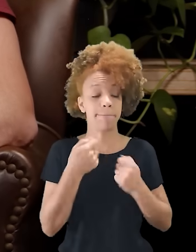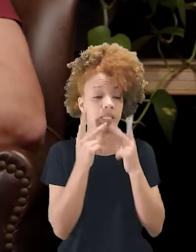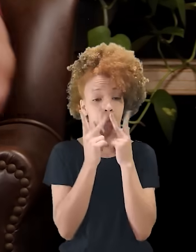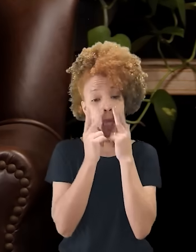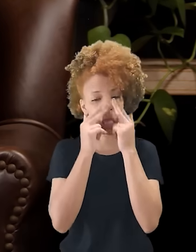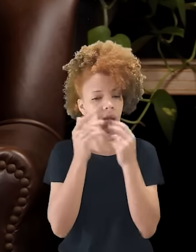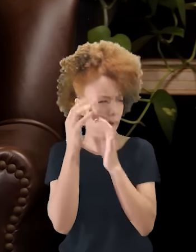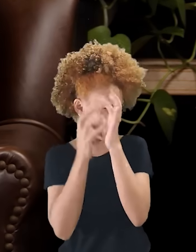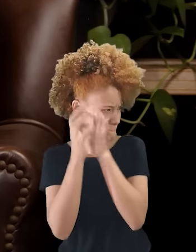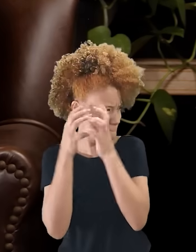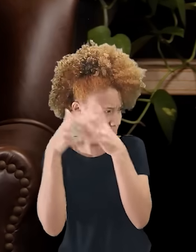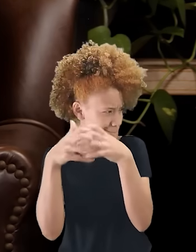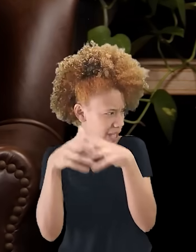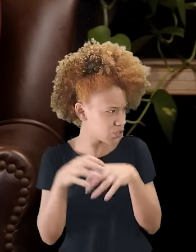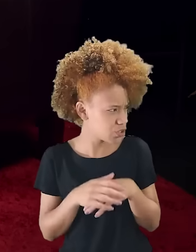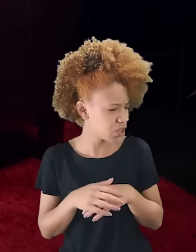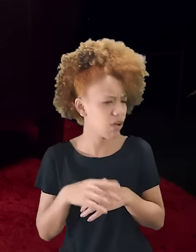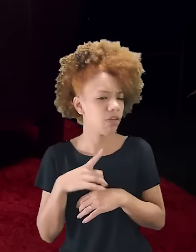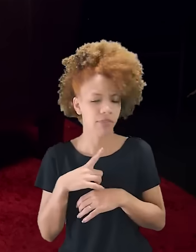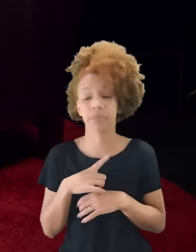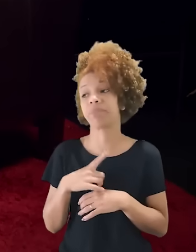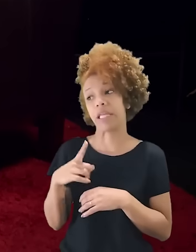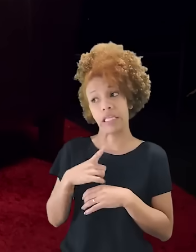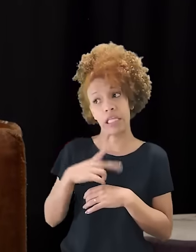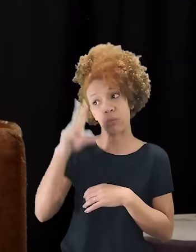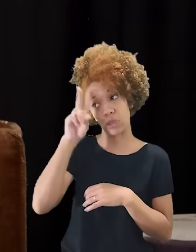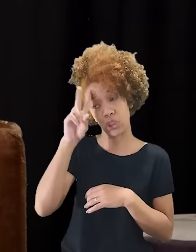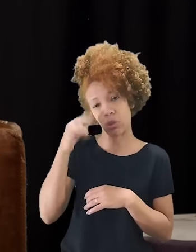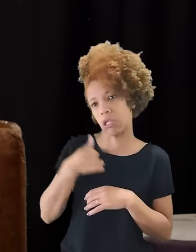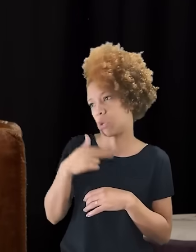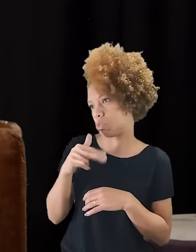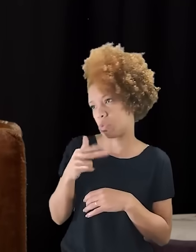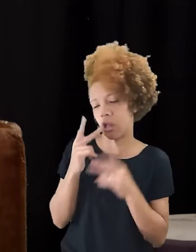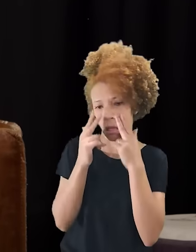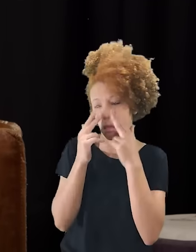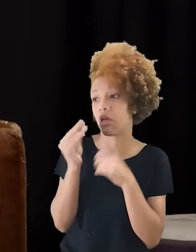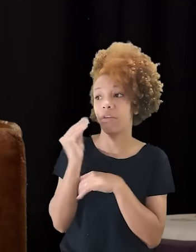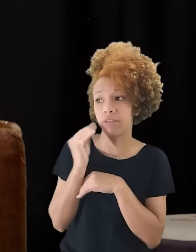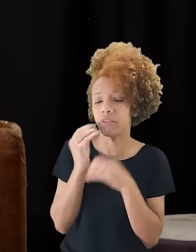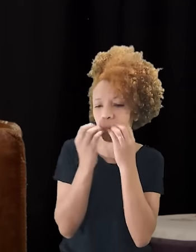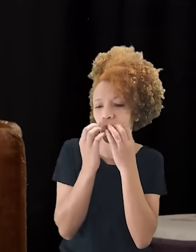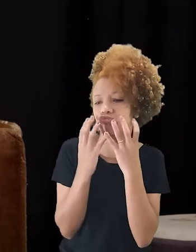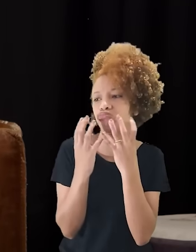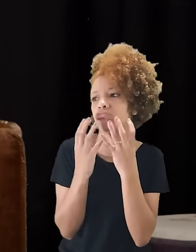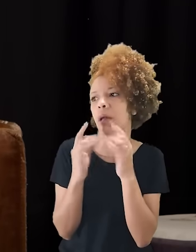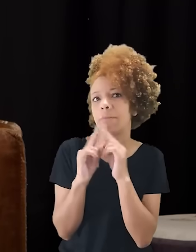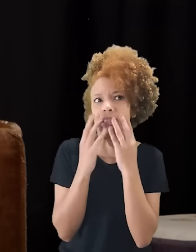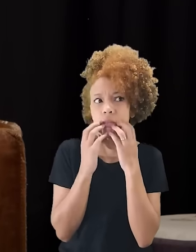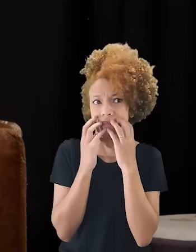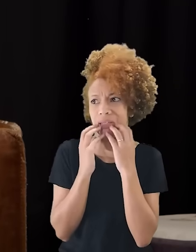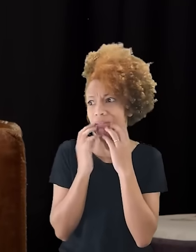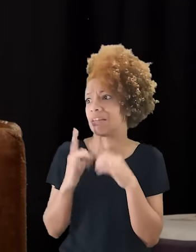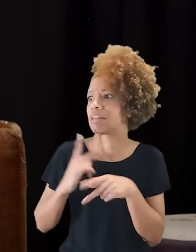operação isso mexe com a tua cabeça mexe existe um tem até uma história eu nunca fiz nariz eu inclusive tem tem que colocar boca ten uma alergia extrema